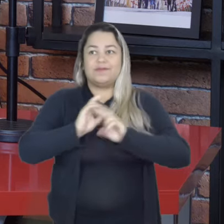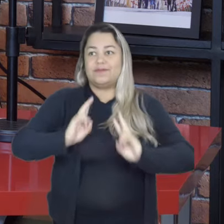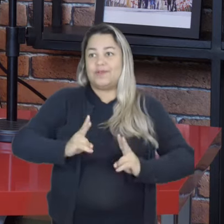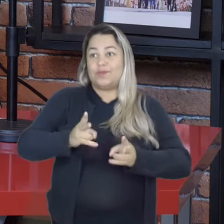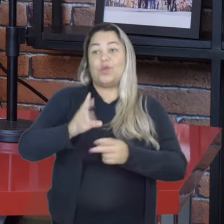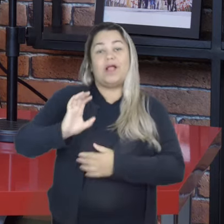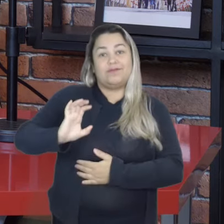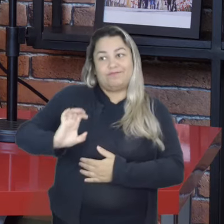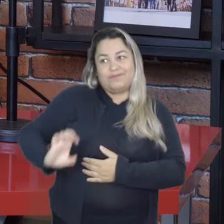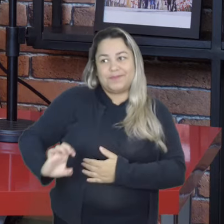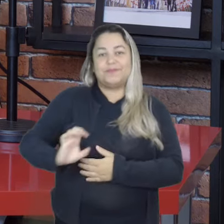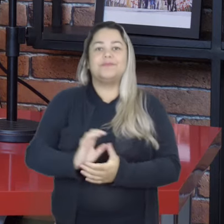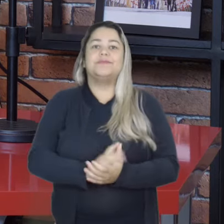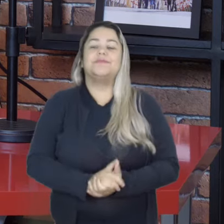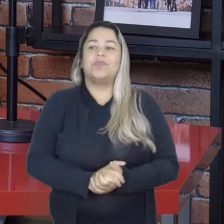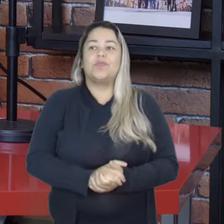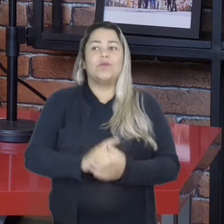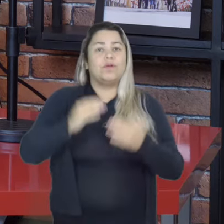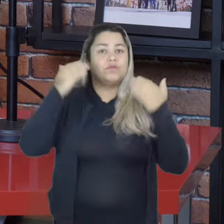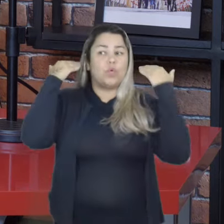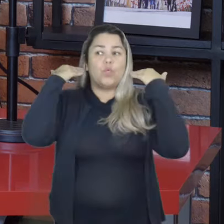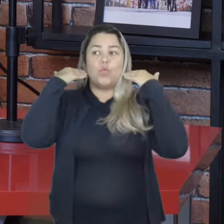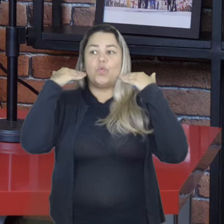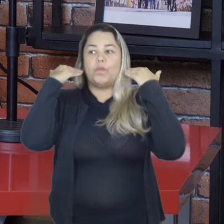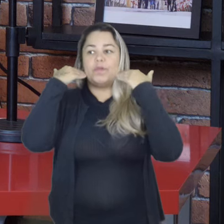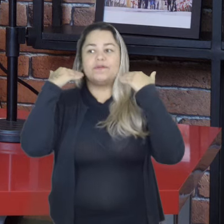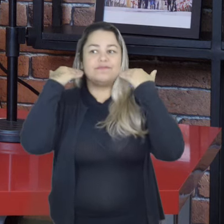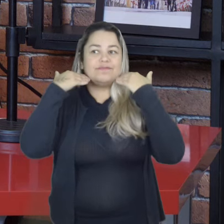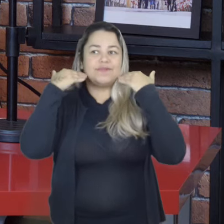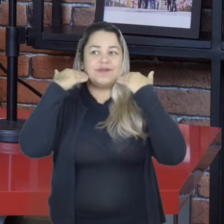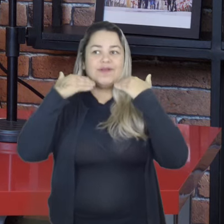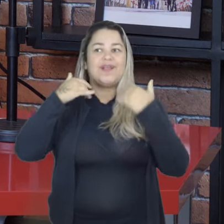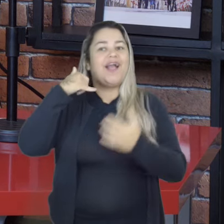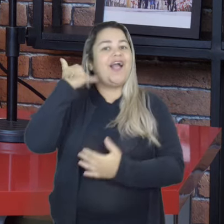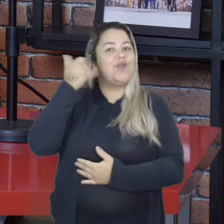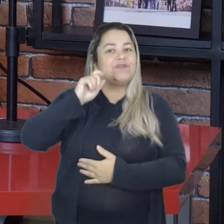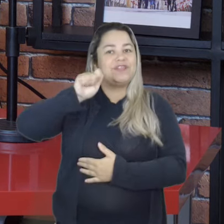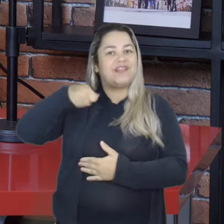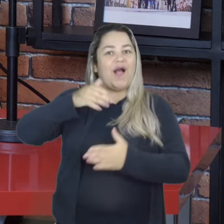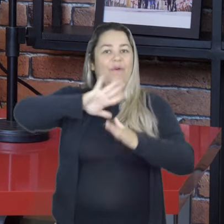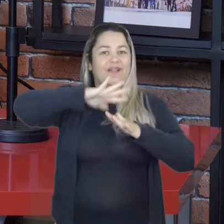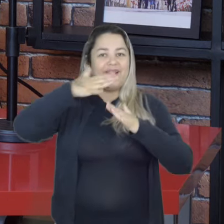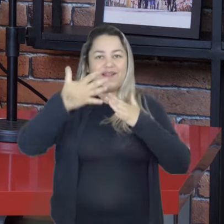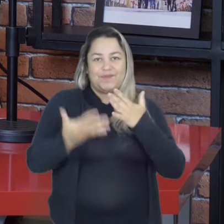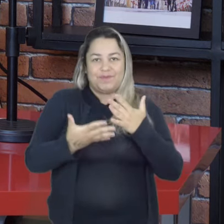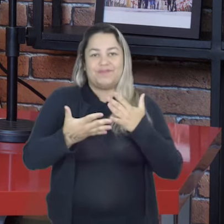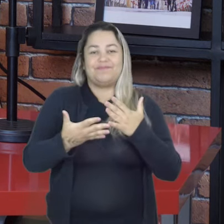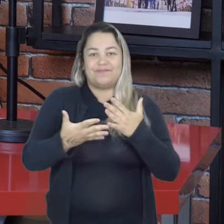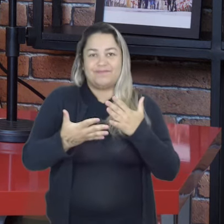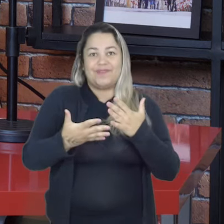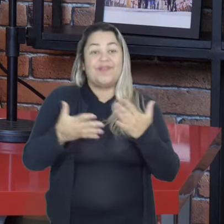aqui, sempre do lado esquerdo, é claro. Os meus cabelos são bem curtinhos e esse é o meu sinal em